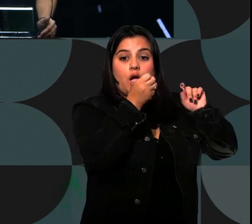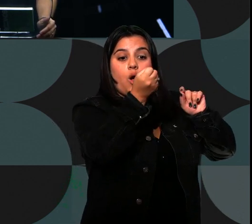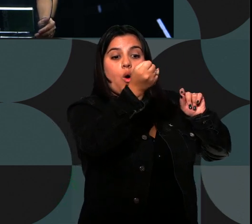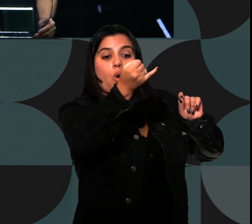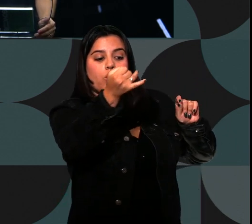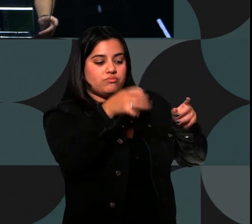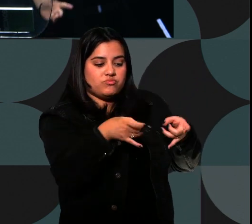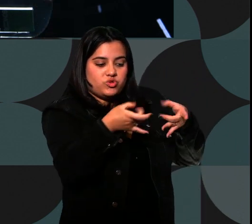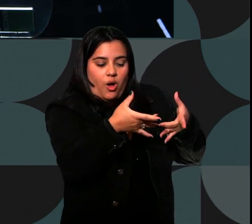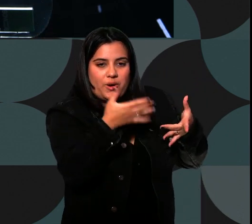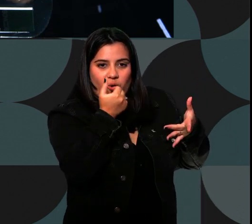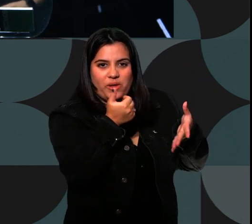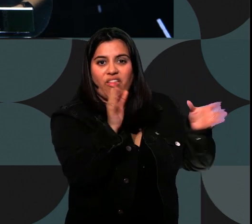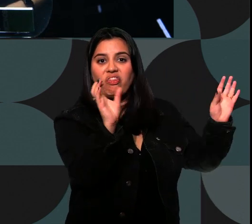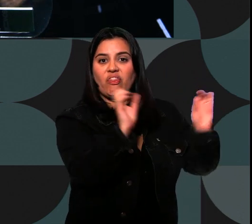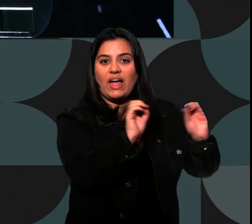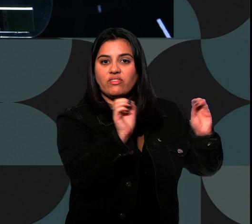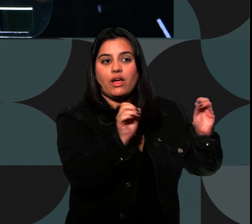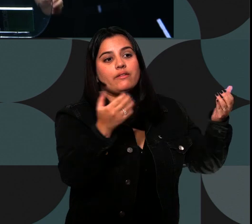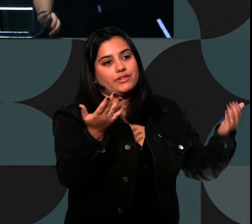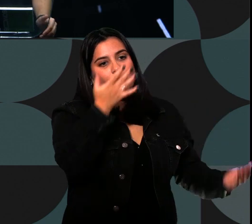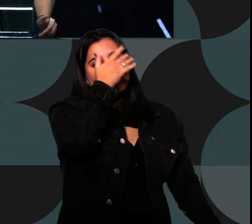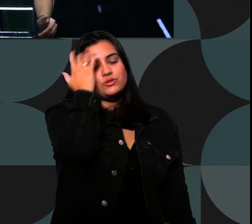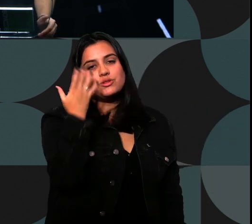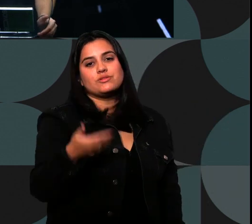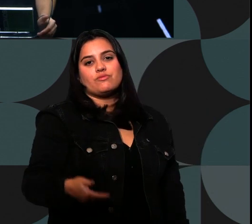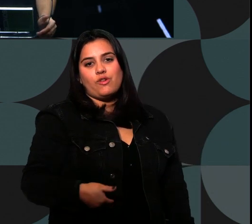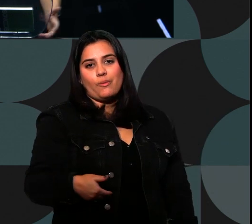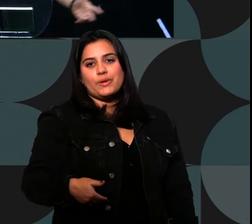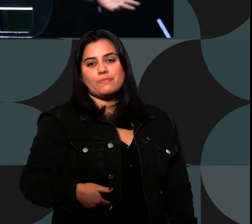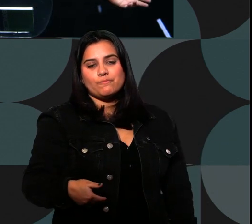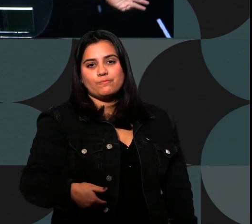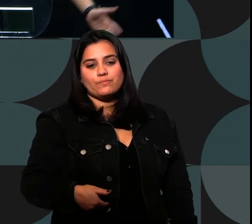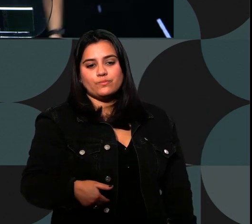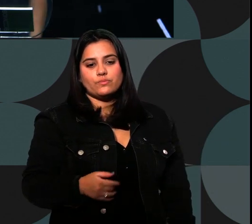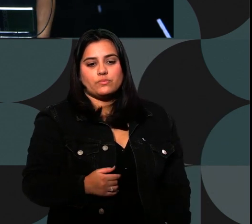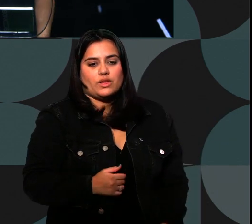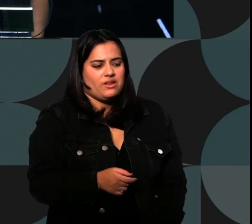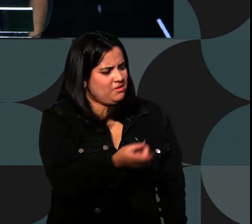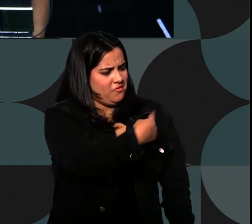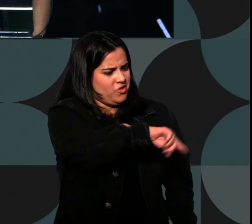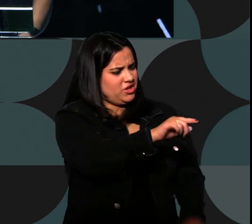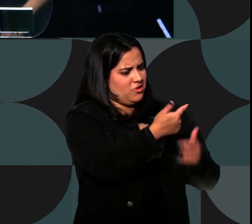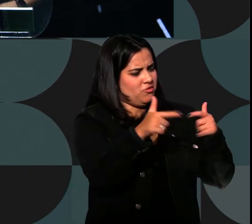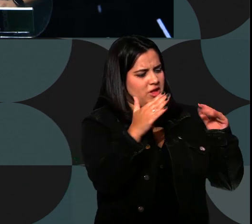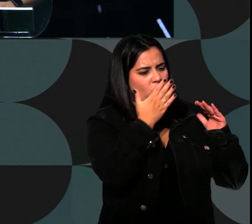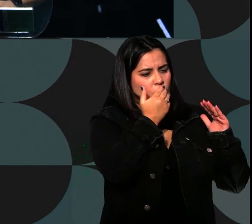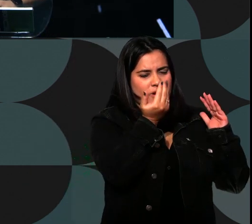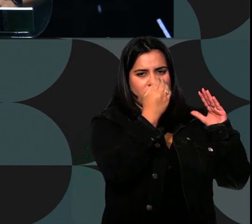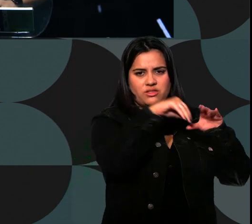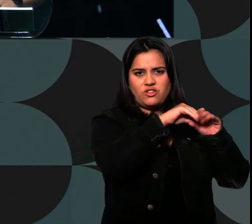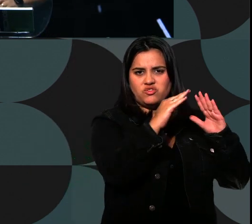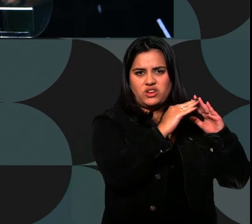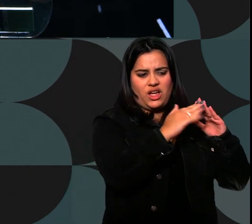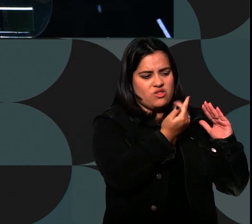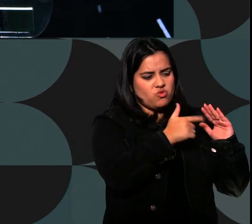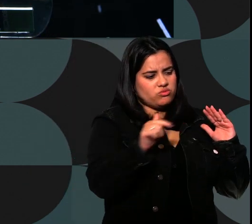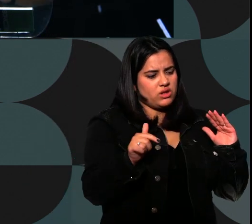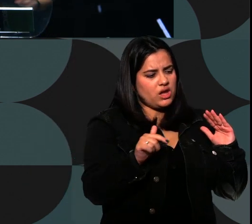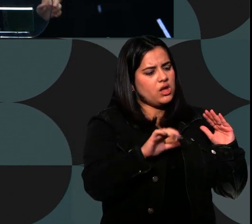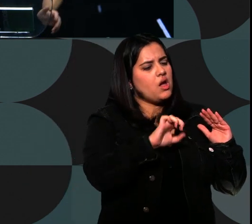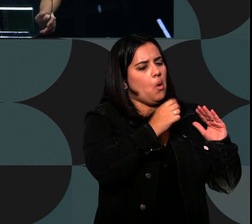fome, enquanto outros ficam embriagados. Será que vocês não têm casa onde comer e beber? Ou querem